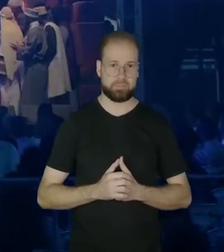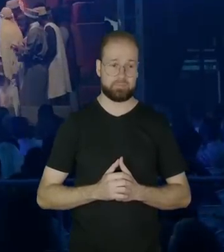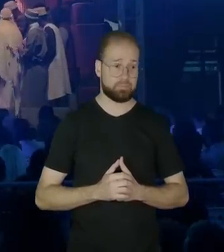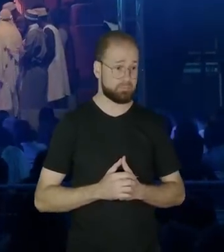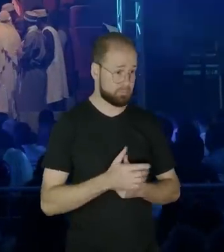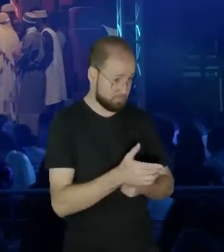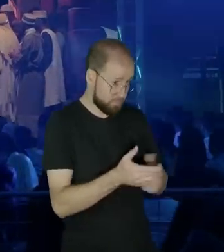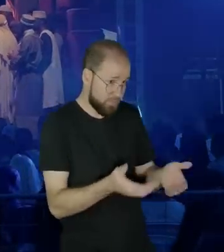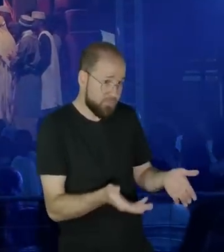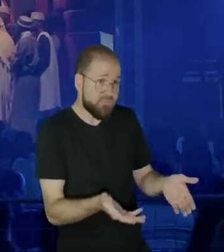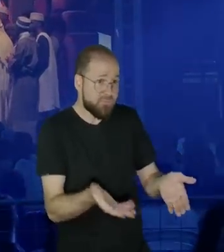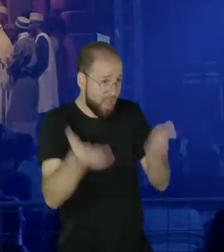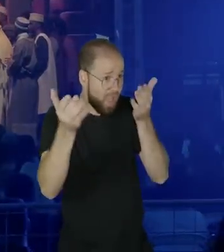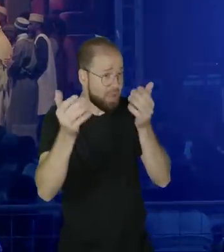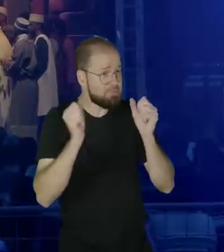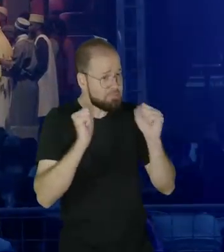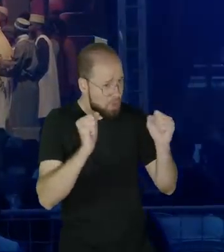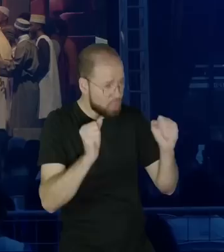Vá em paz.